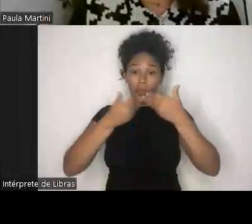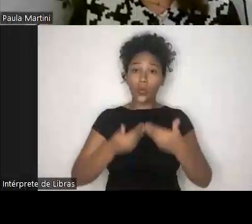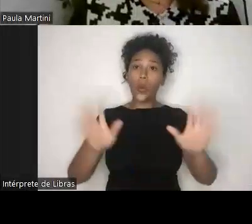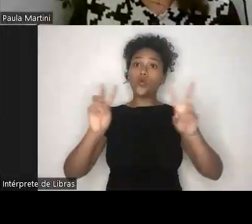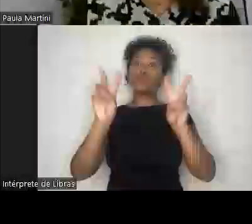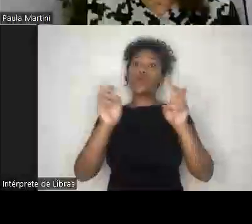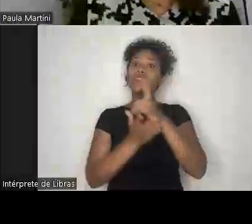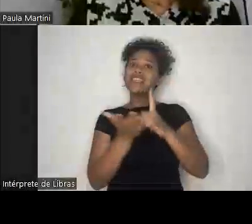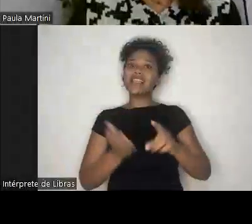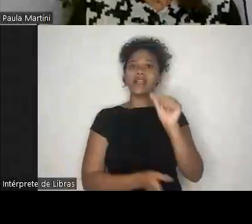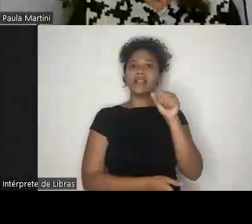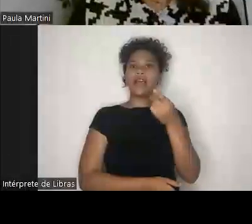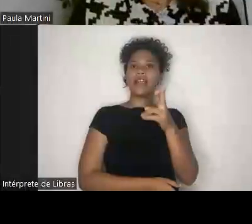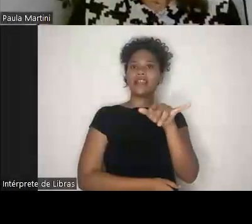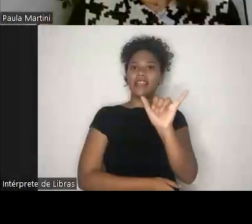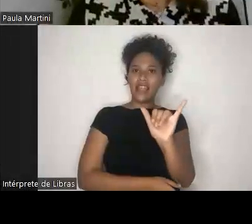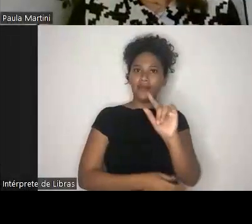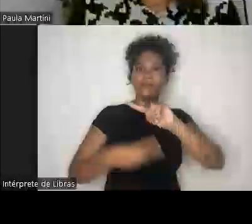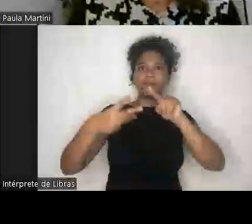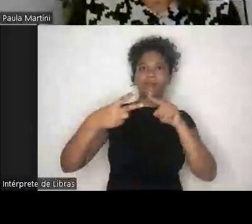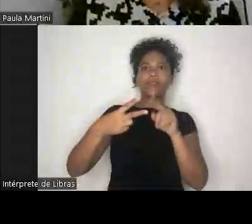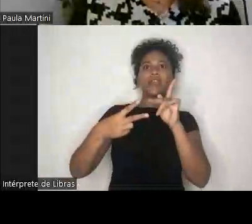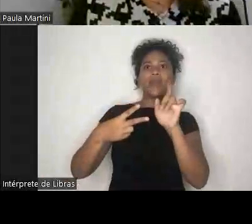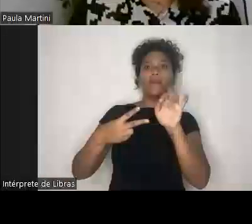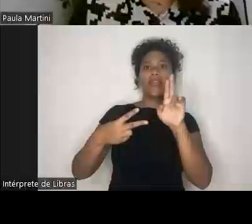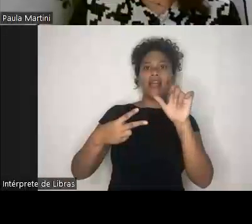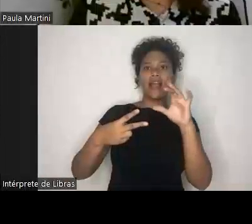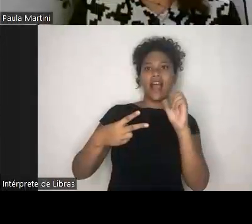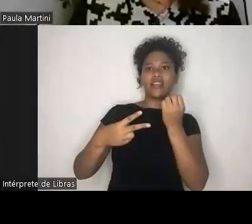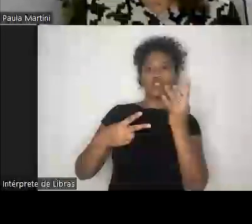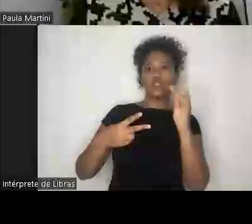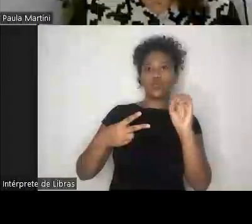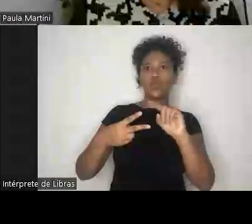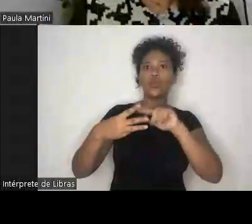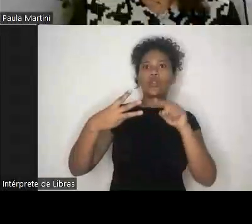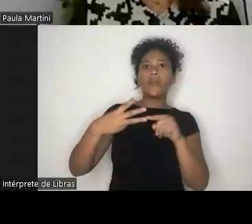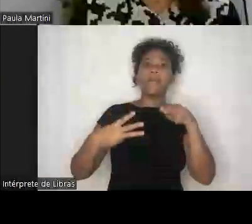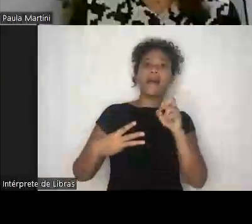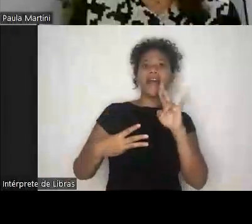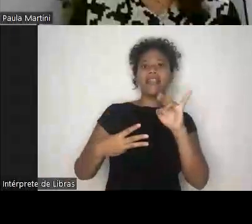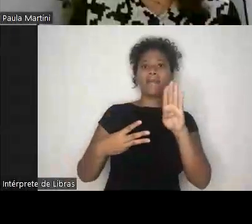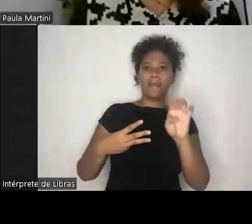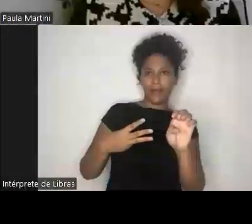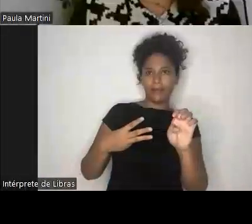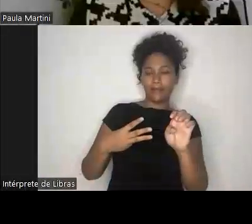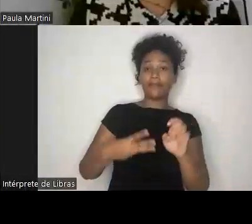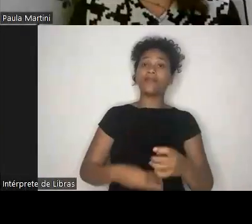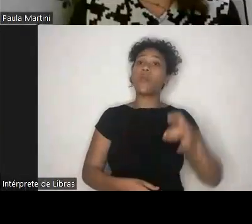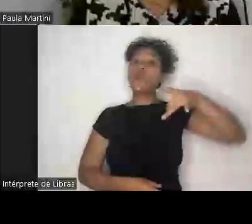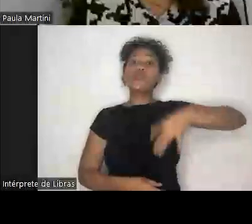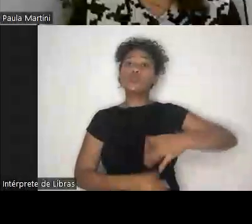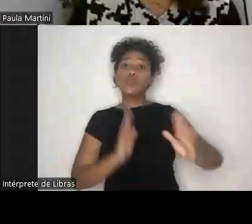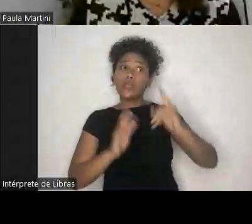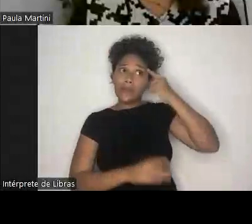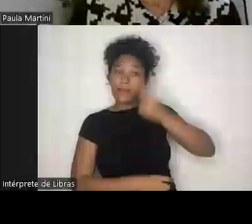de design com Andreia much com Gabriela Castro amanhã e com Mary B na quarta-feira e o último módulo